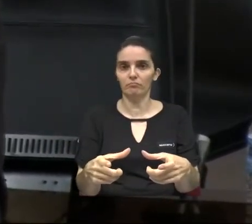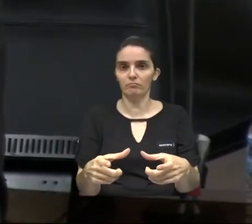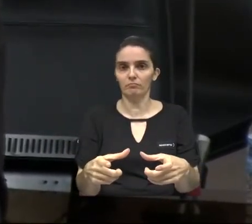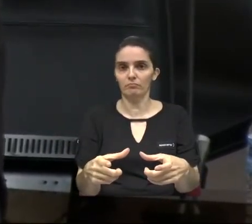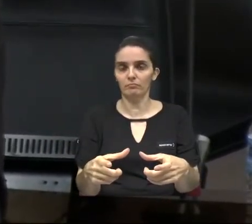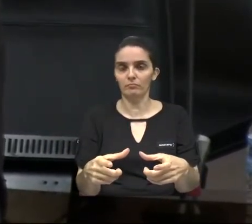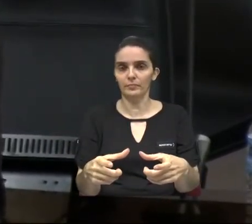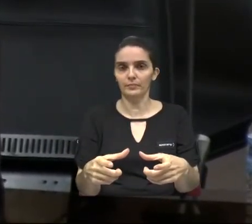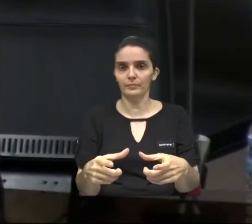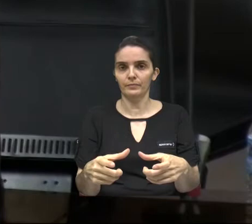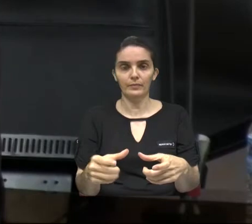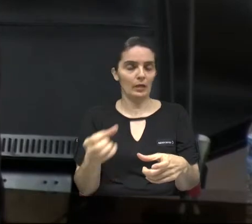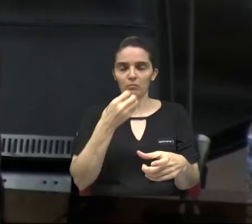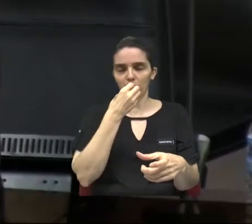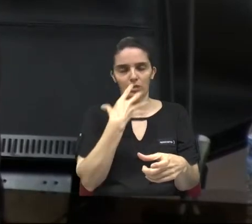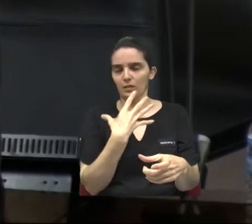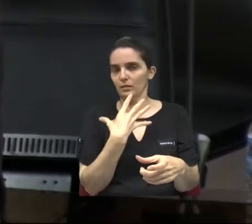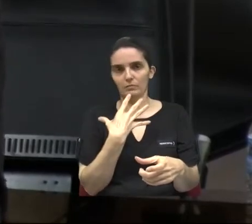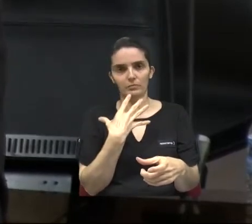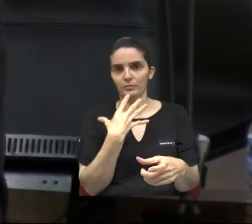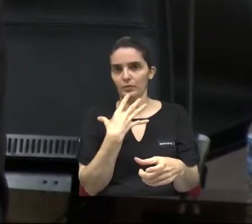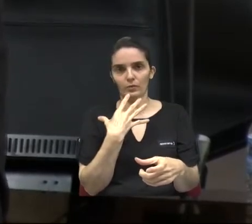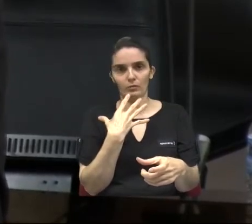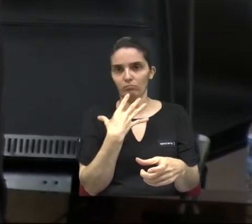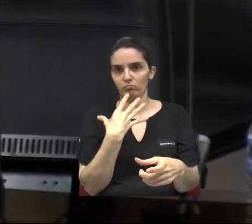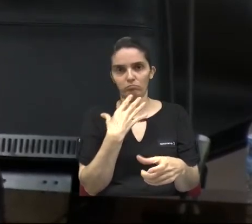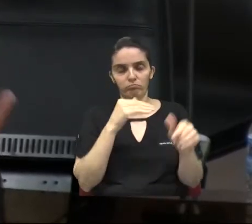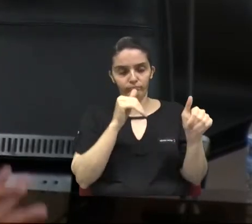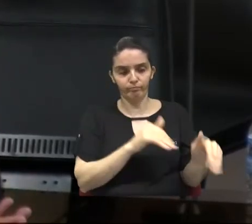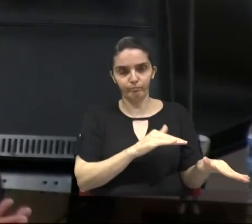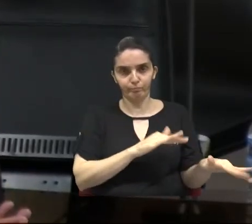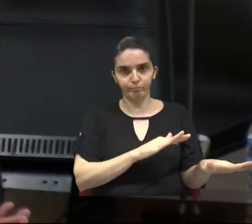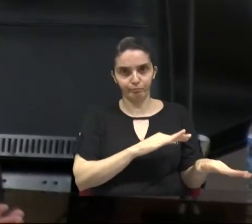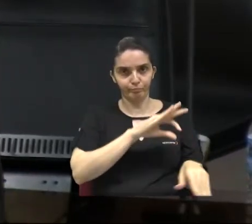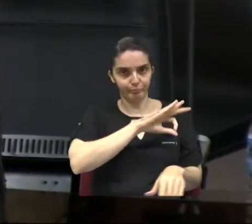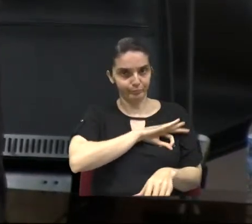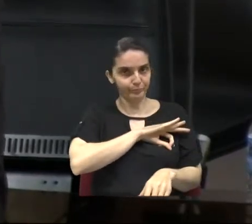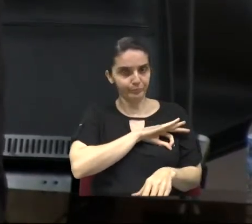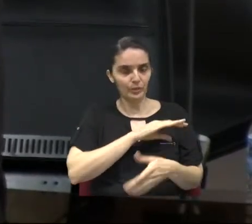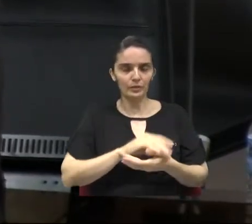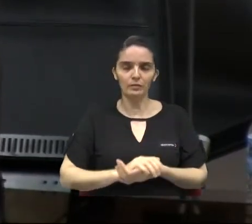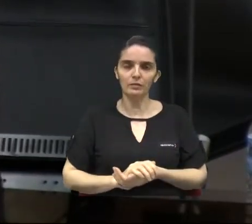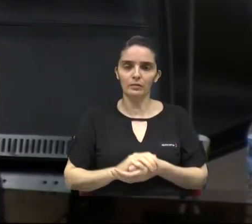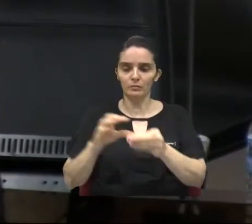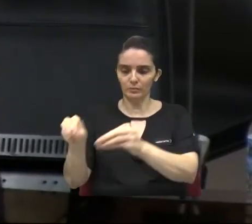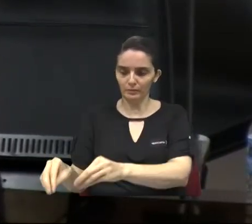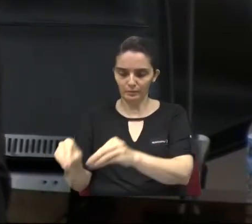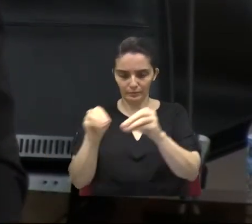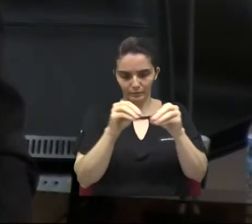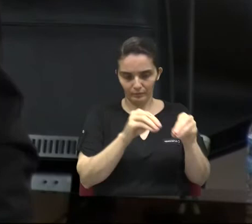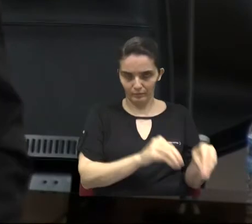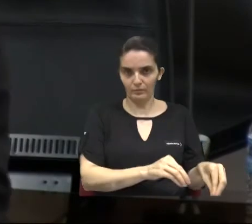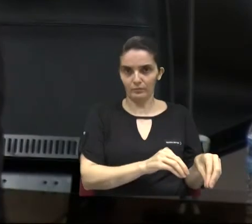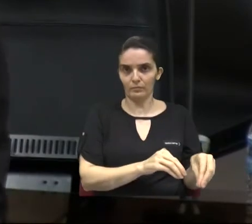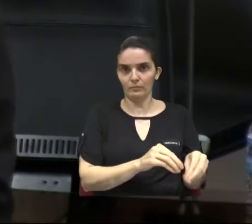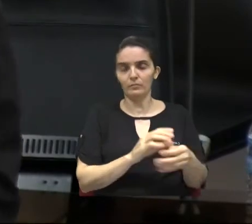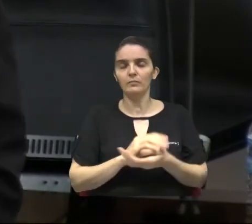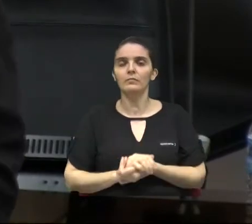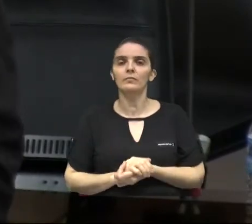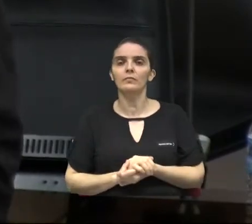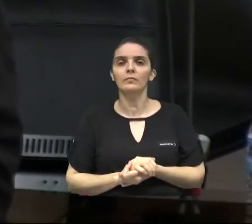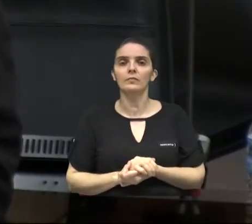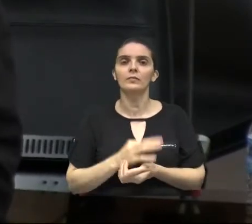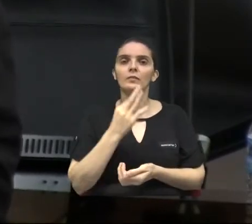era um espaço adequado para poder receber a base. Foi-se transferida para a Tábua do Brasil. Nós fizemos,